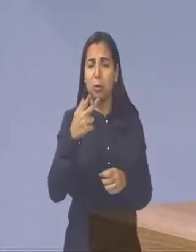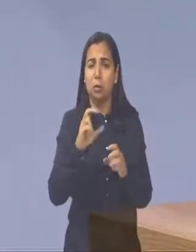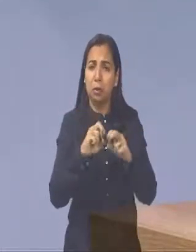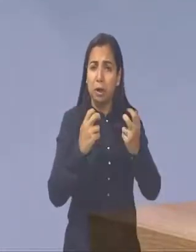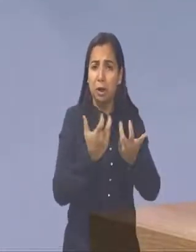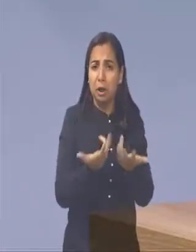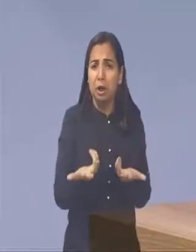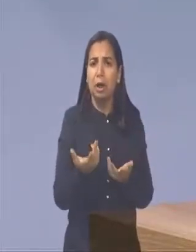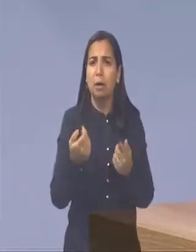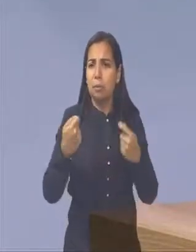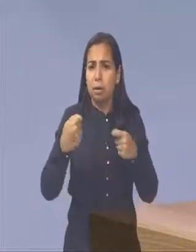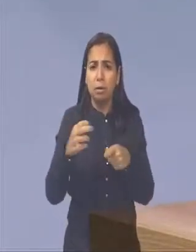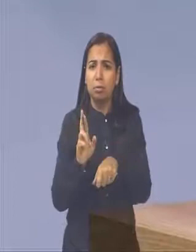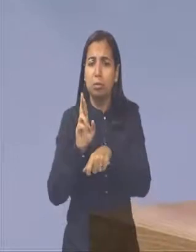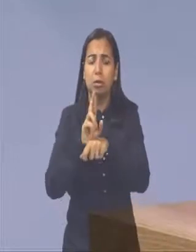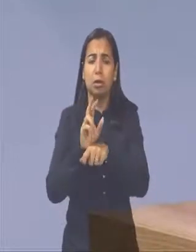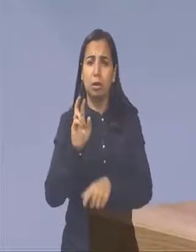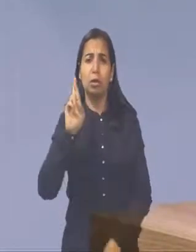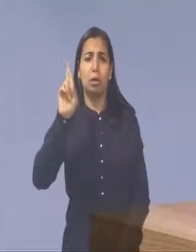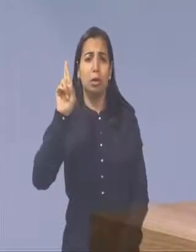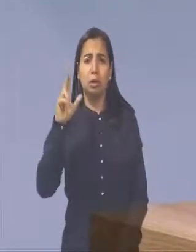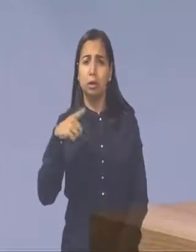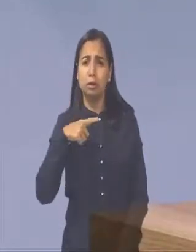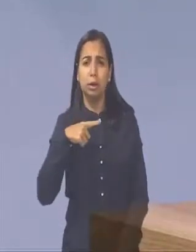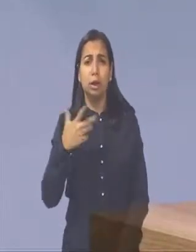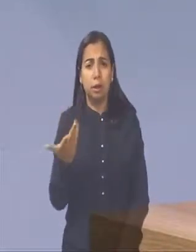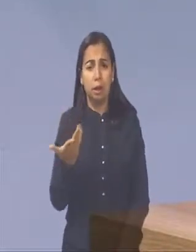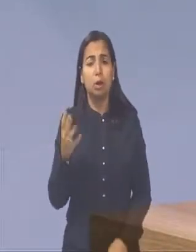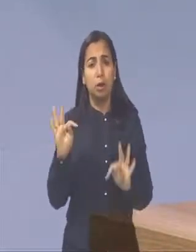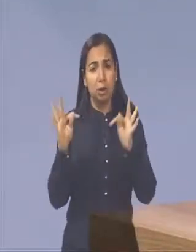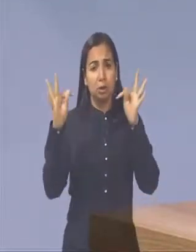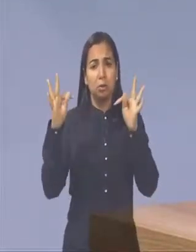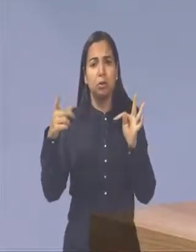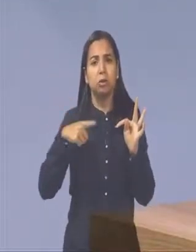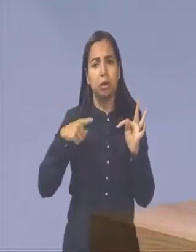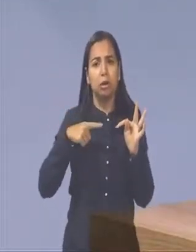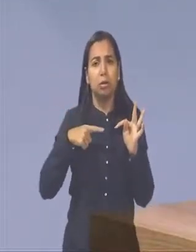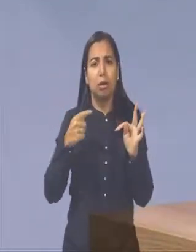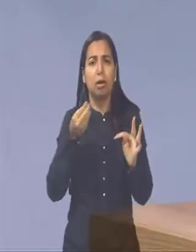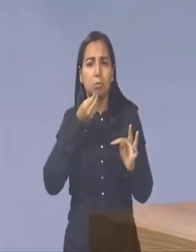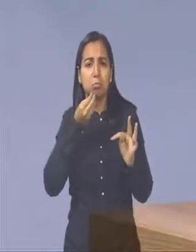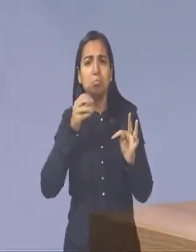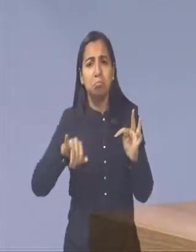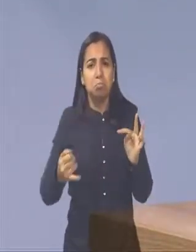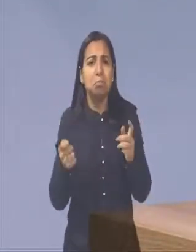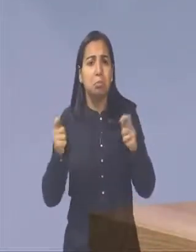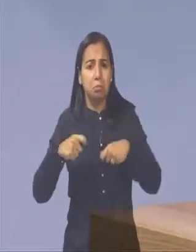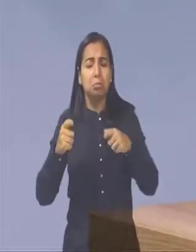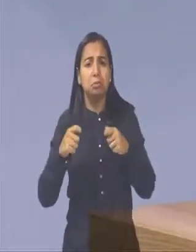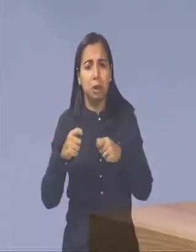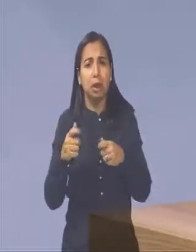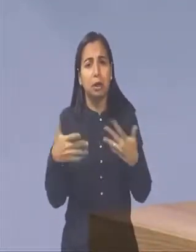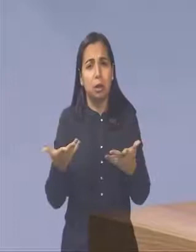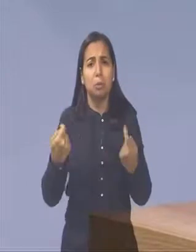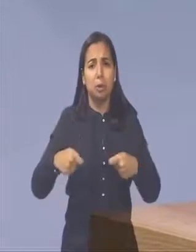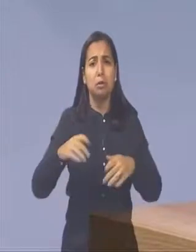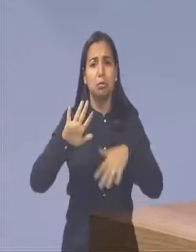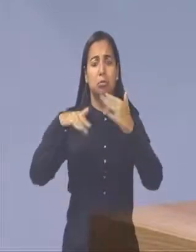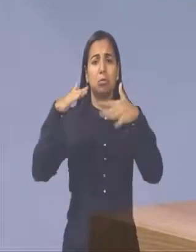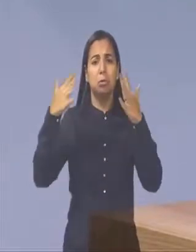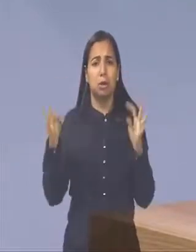mesmo ser o autorrepresentante. A gente tem aí os recursos tecnológicos que já permitem isso, né? A gente deve avançar para isso. A tendência